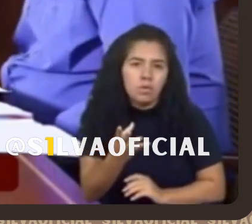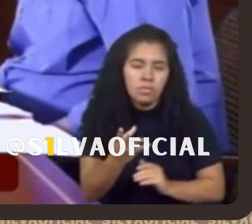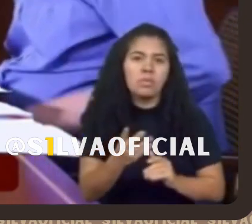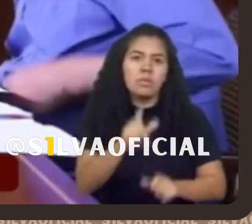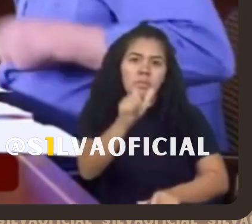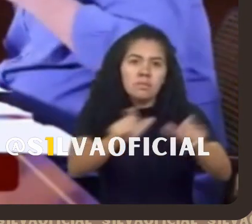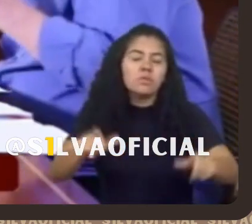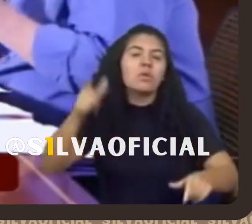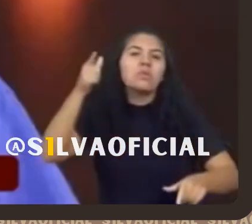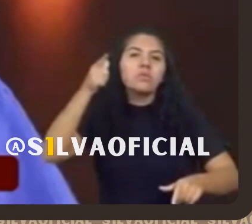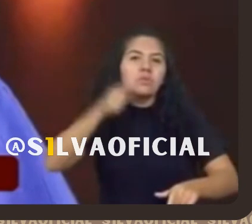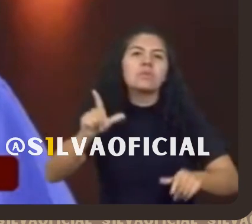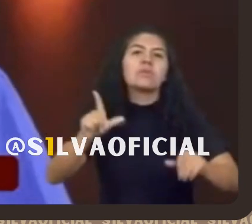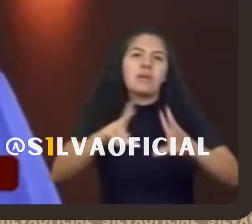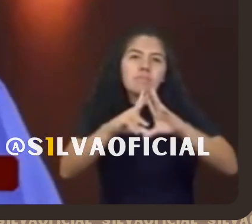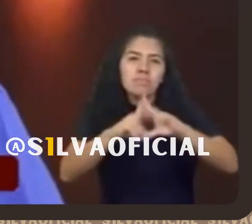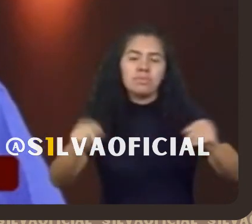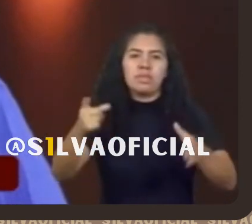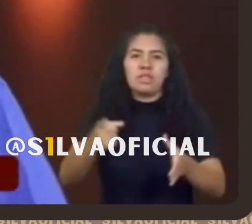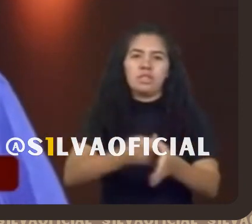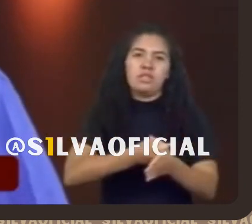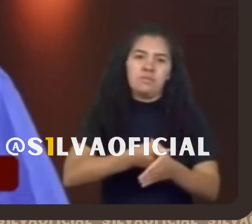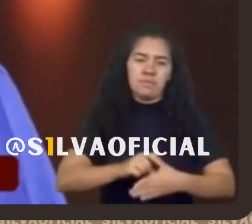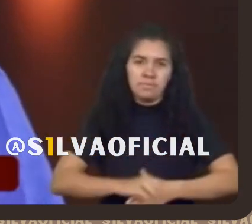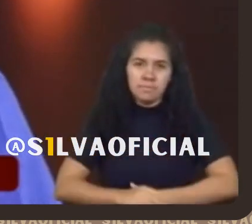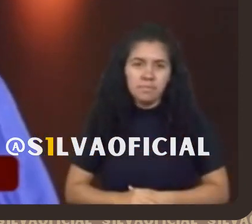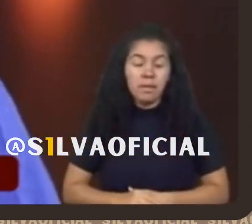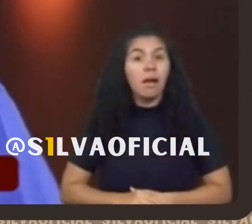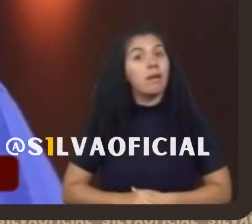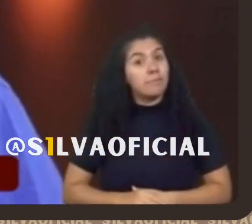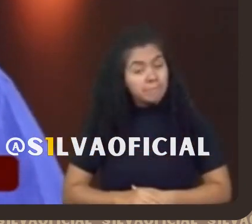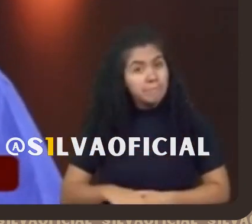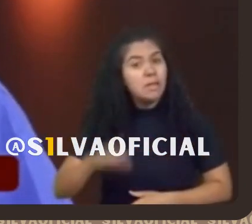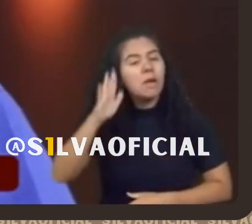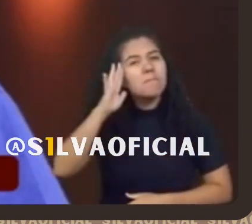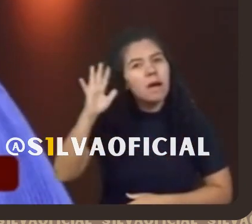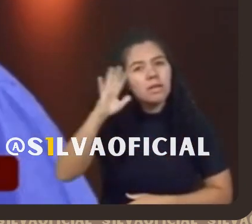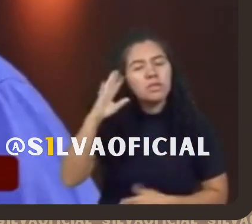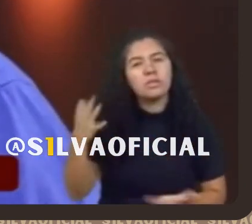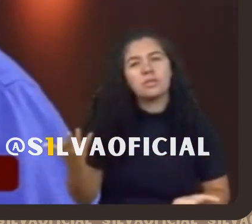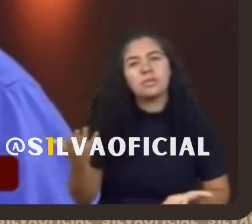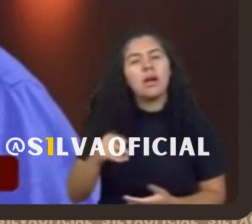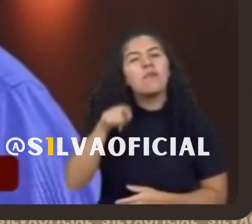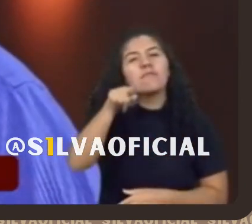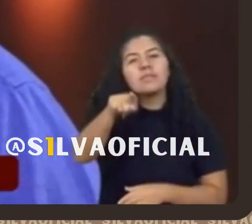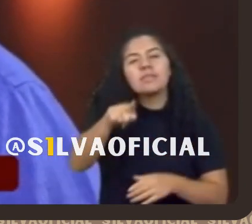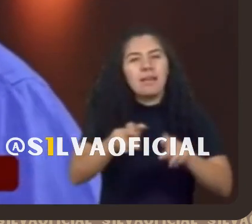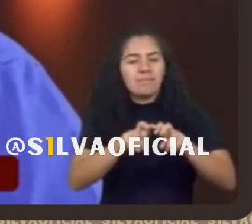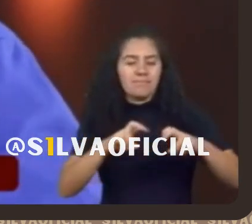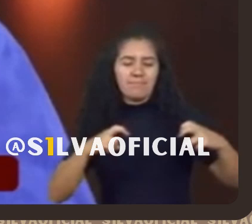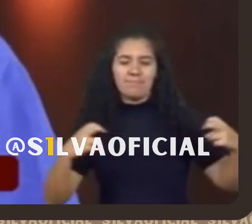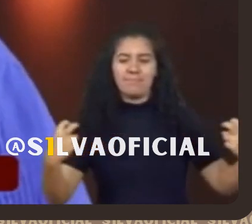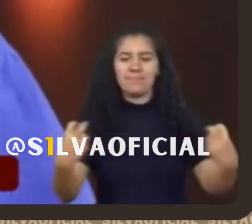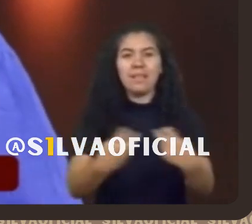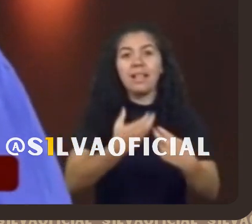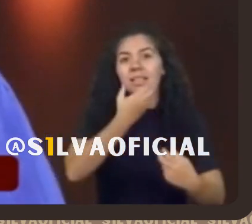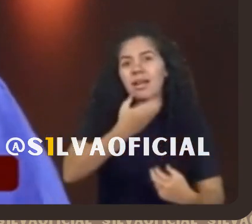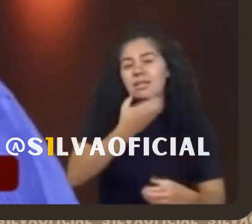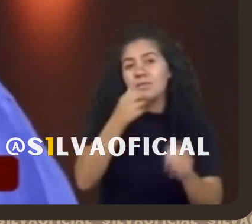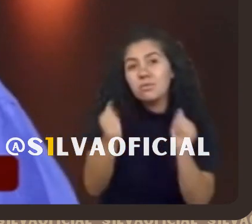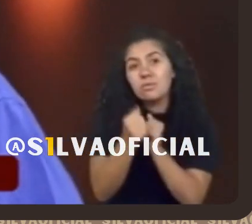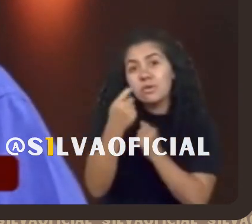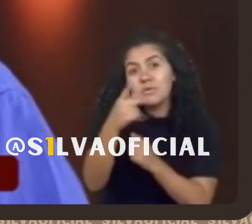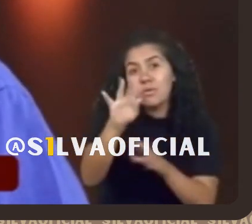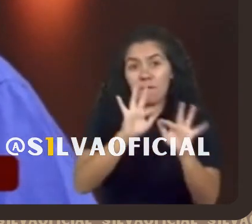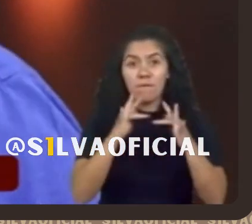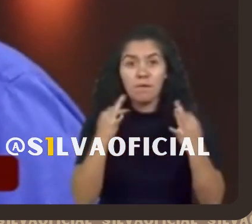portanto imagina imagina o que que é você se reunir no Natal com a sua família você se reunir no Ano